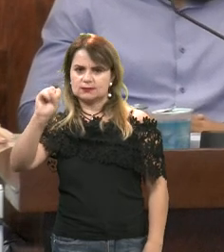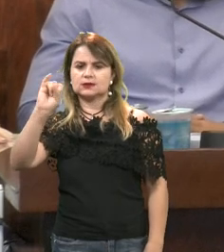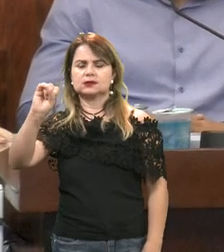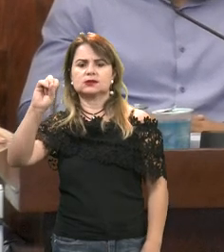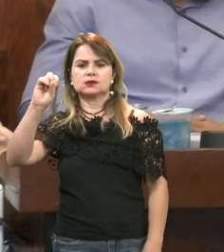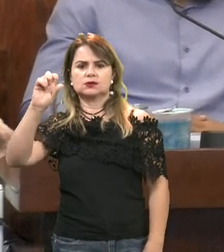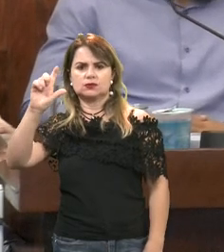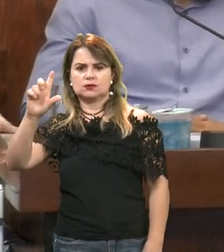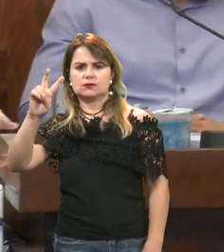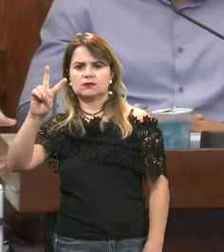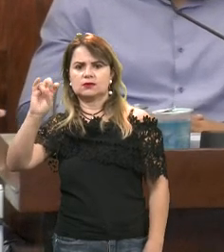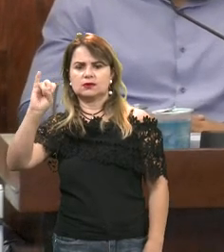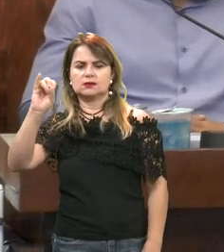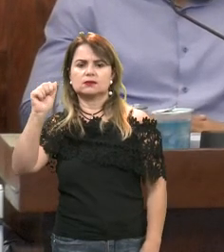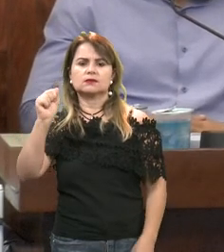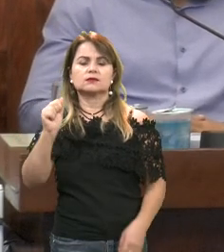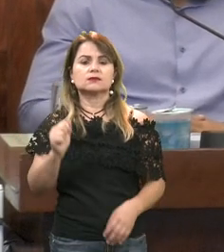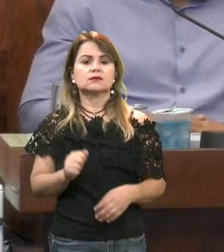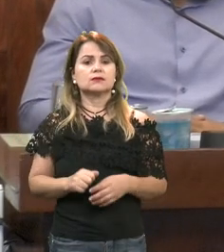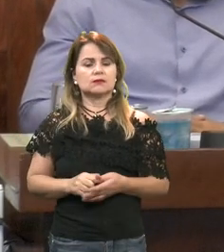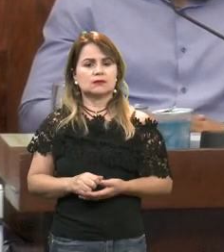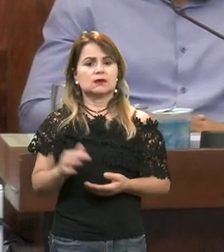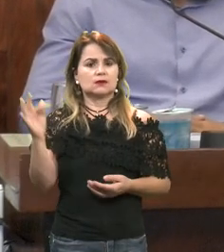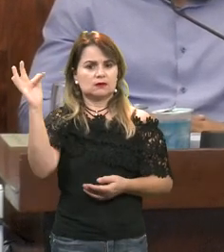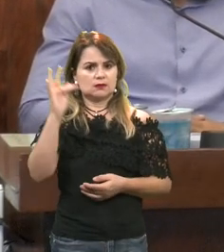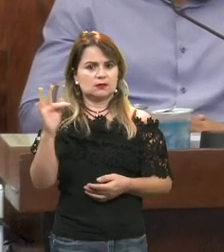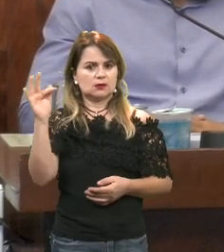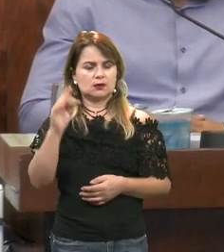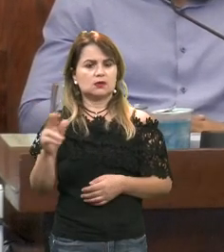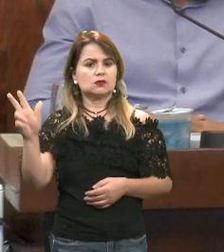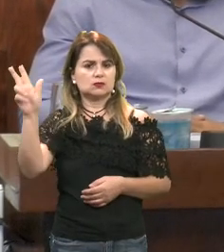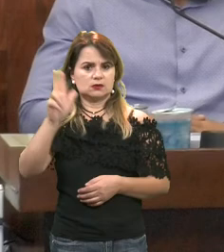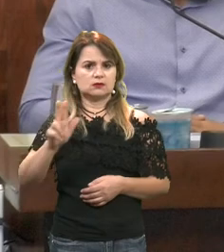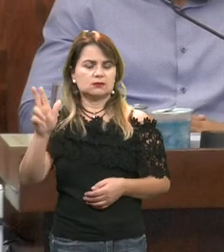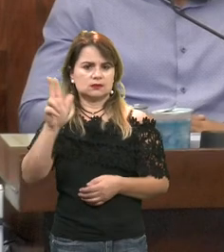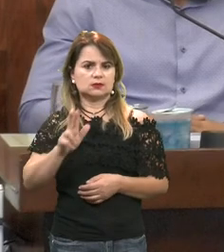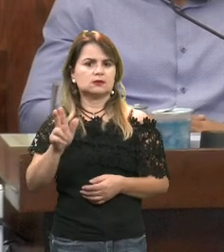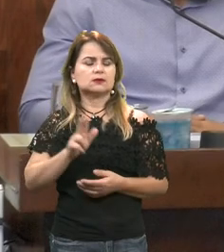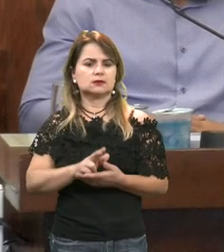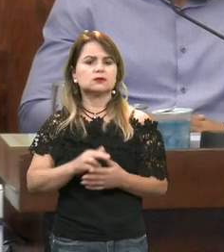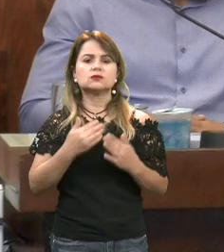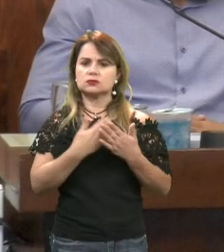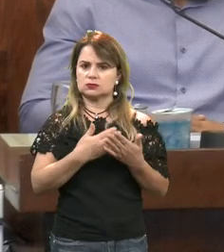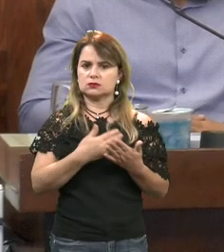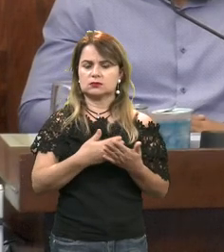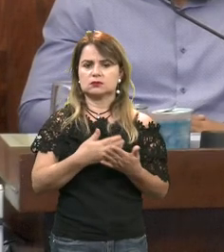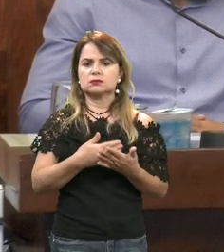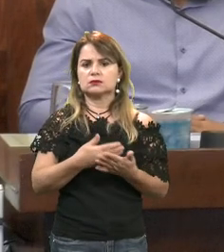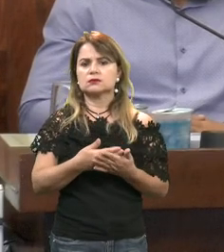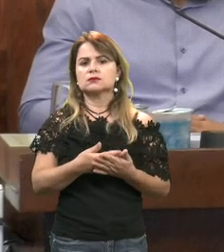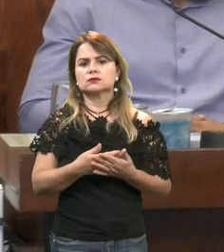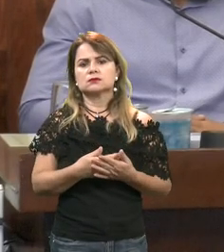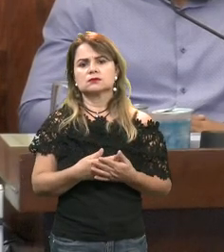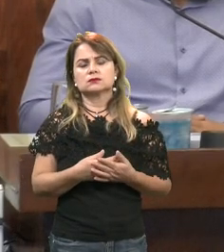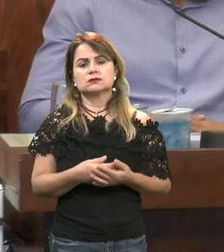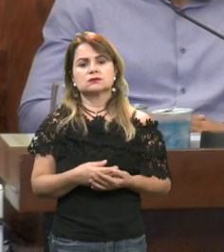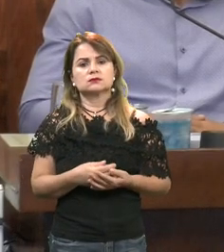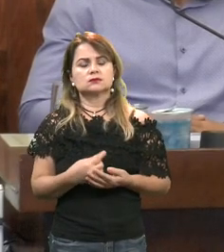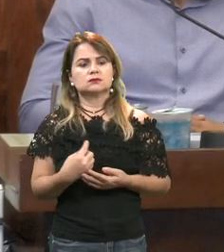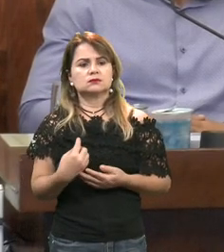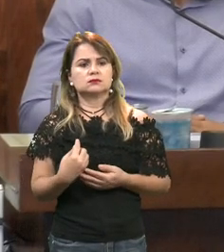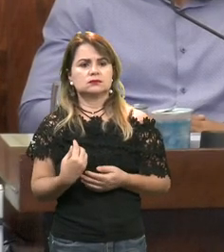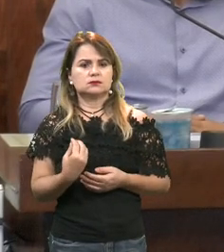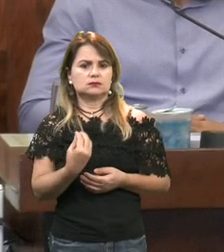Unimar. É uma honra para a nossa cidade, marilense, que está